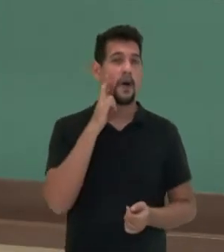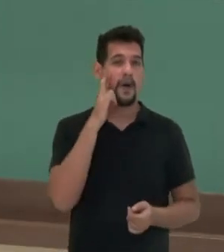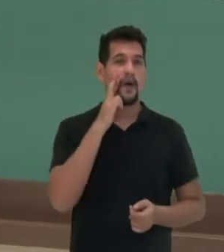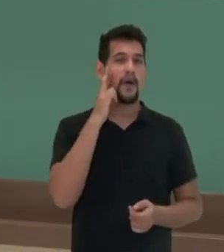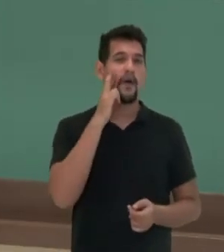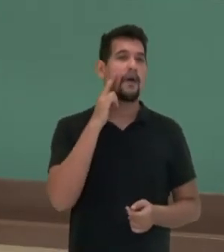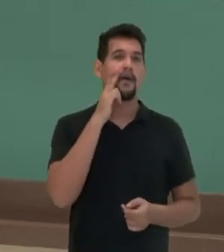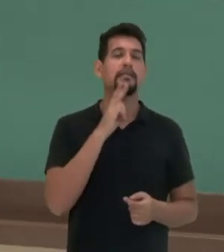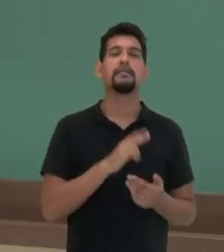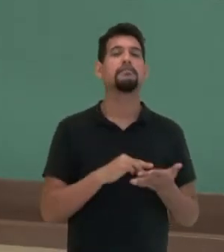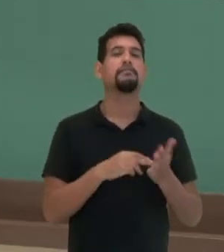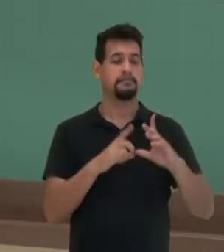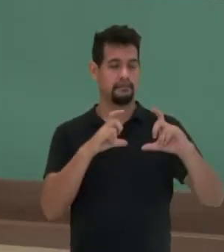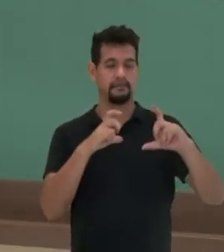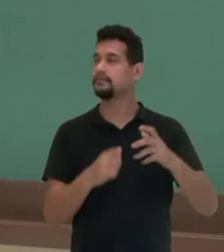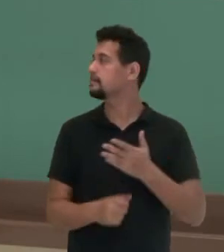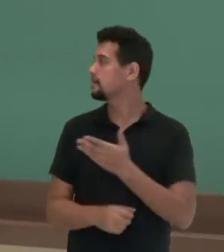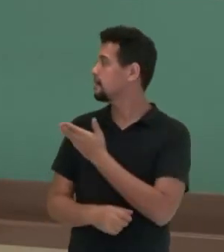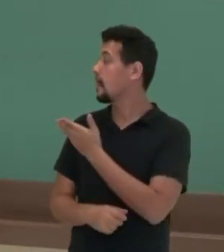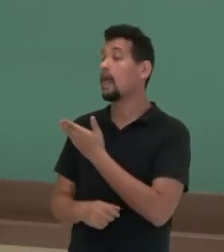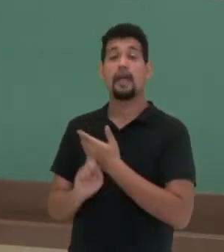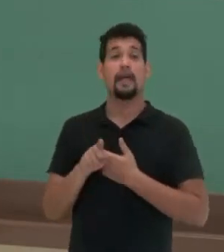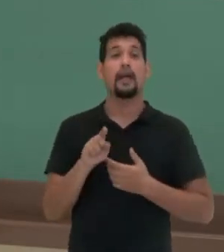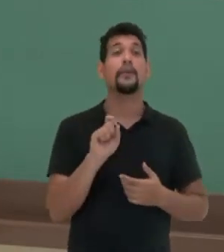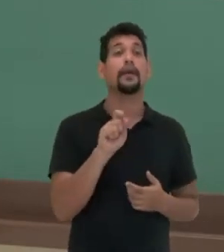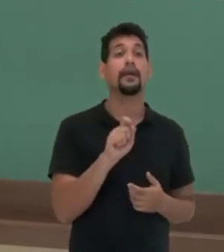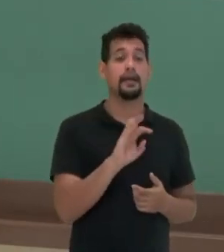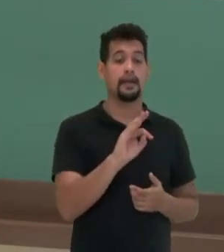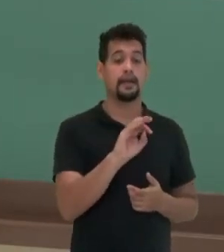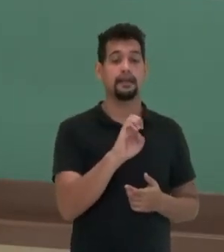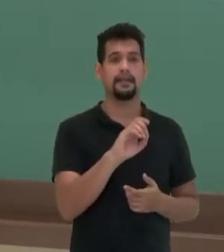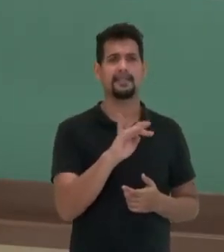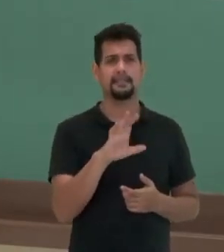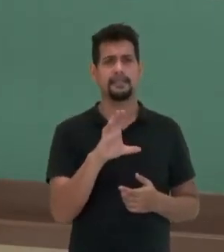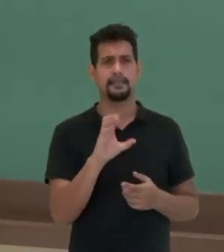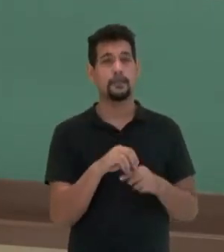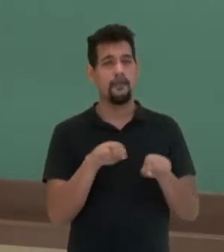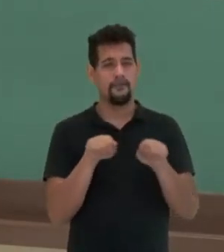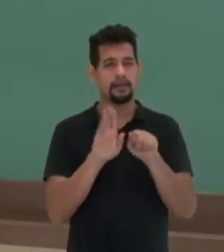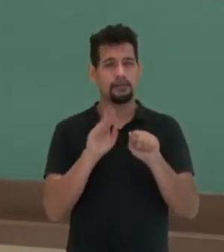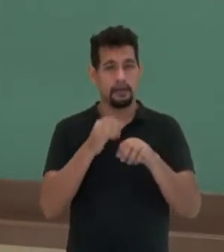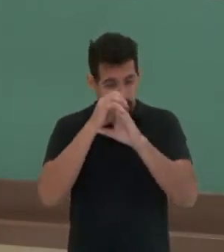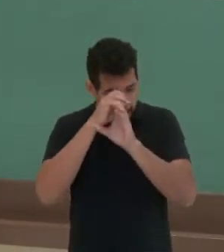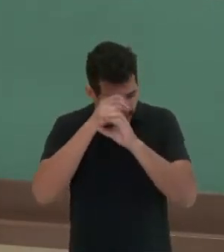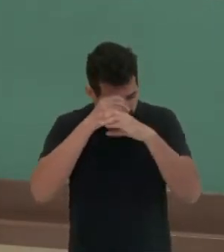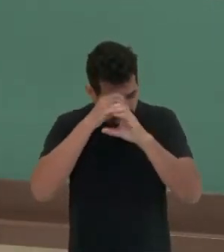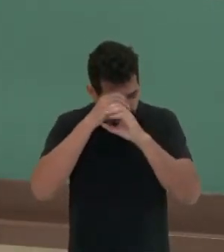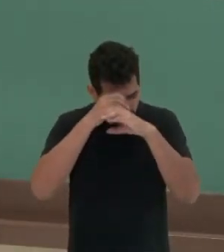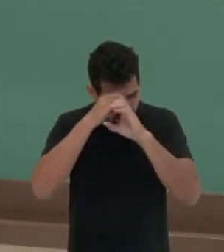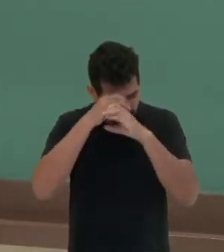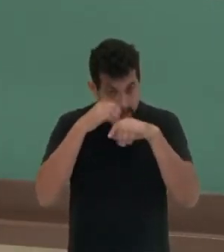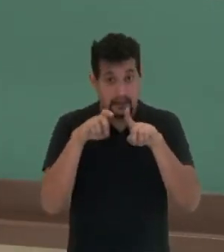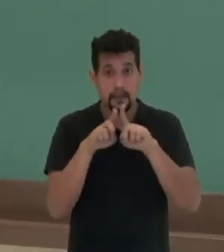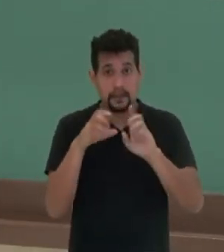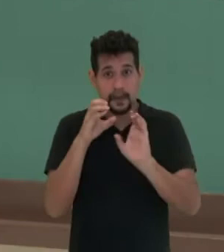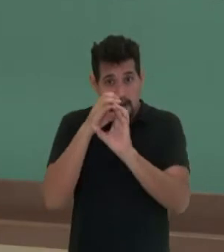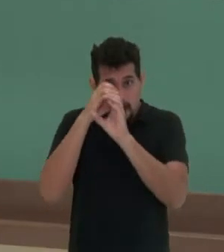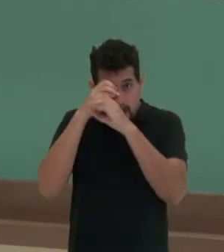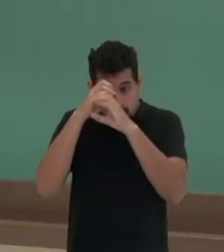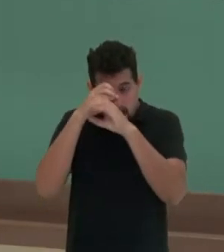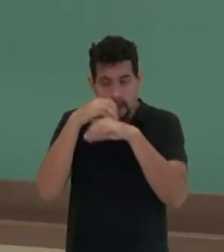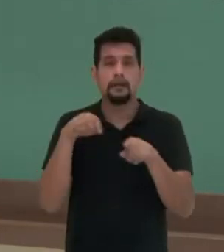uma imagem de um tecido, né, feita por microscópio. Esse primeiro aqui, ó, é o